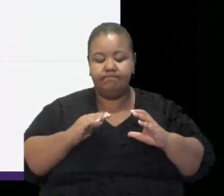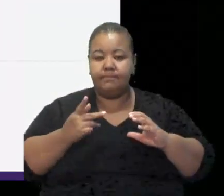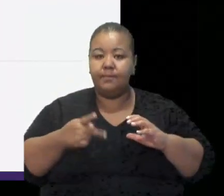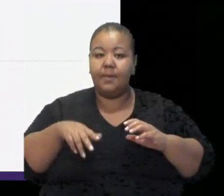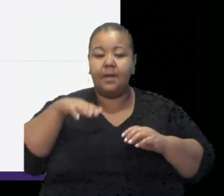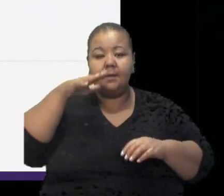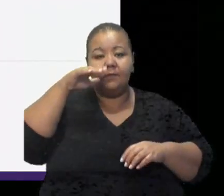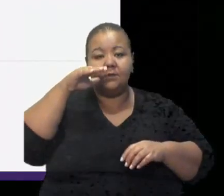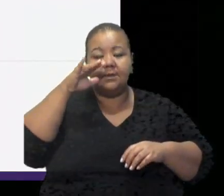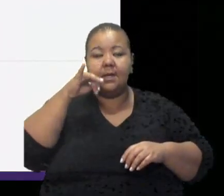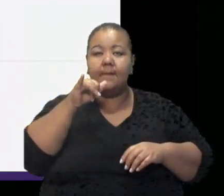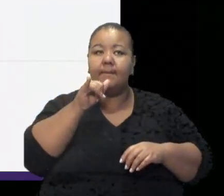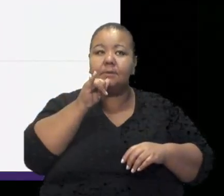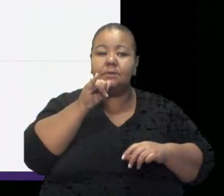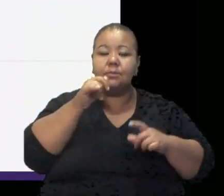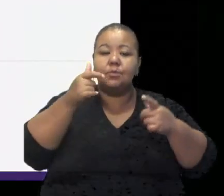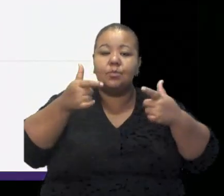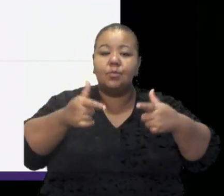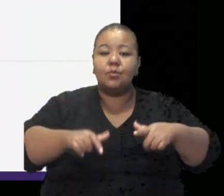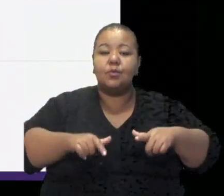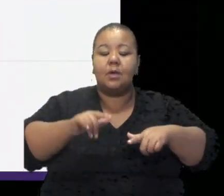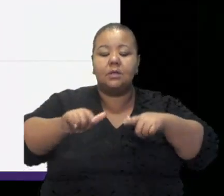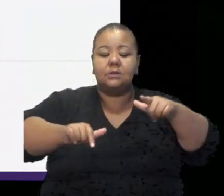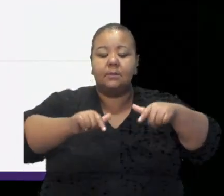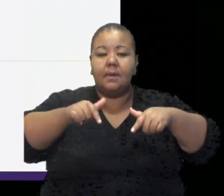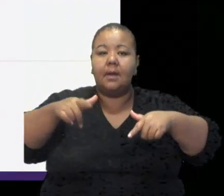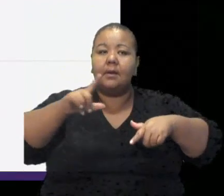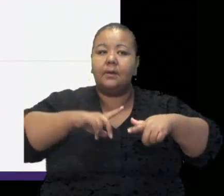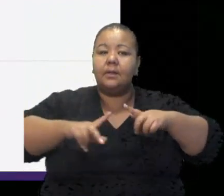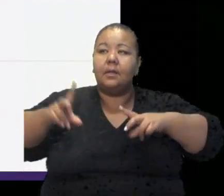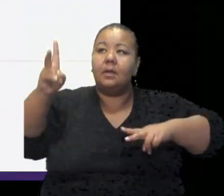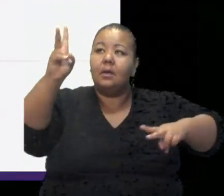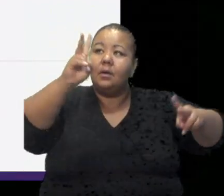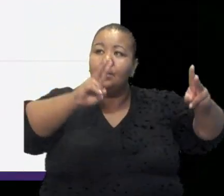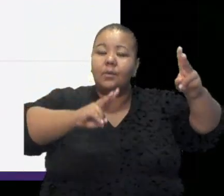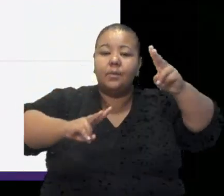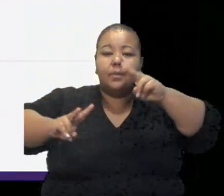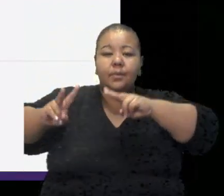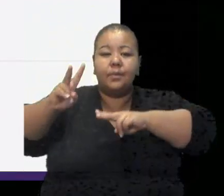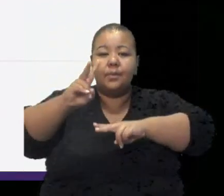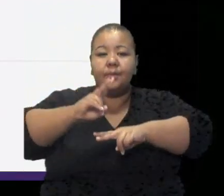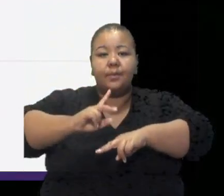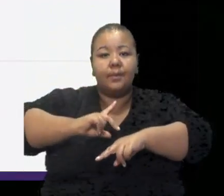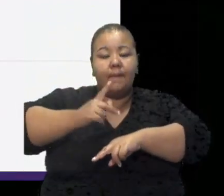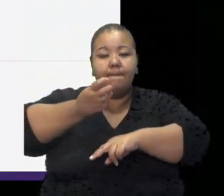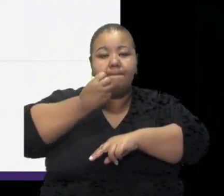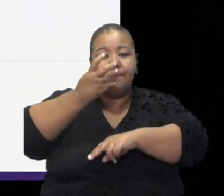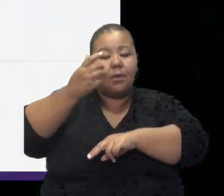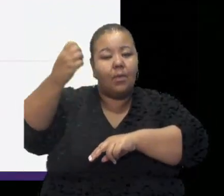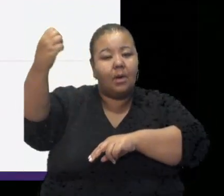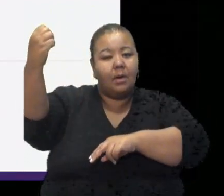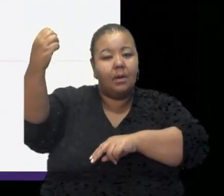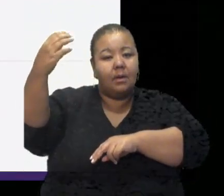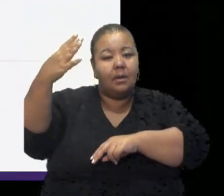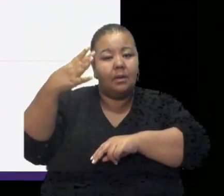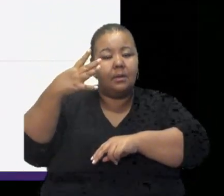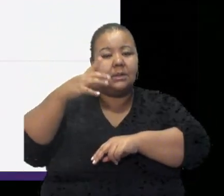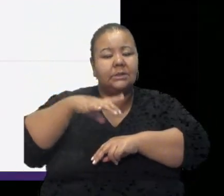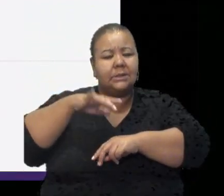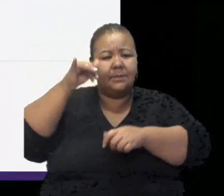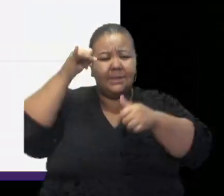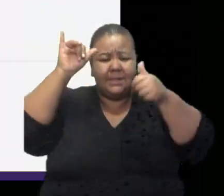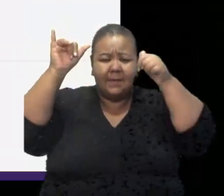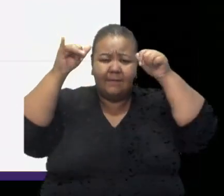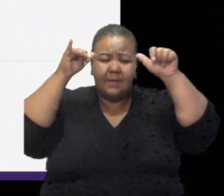seja ventilado, que seja bem iluminado, né, que tenha uma proteção para ruídos,